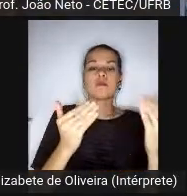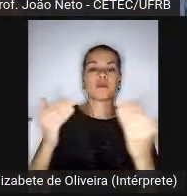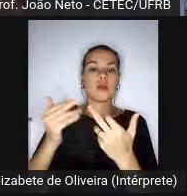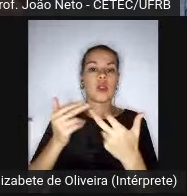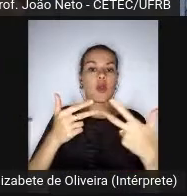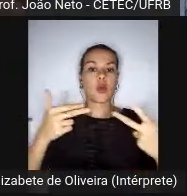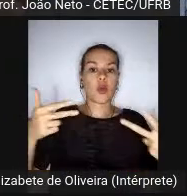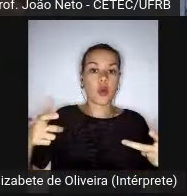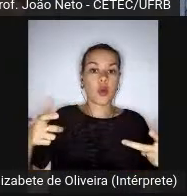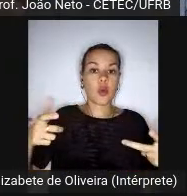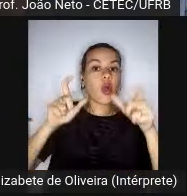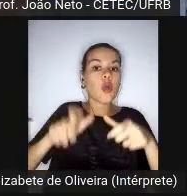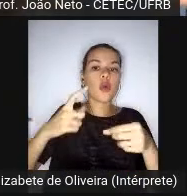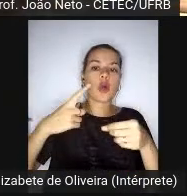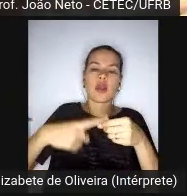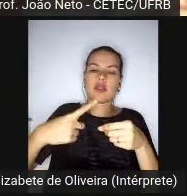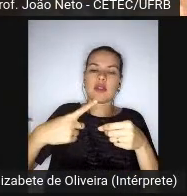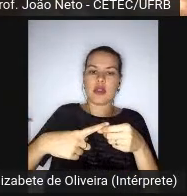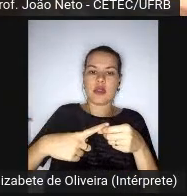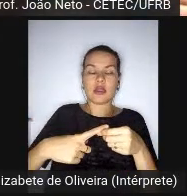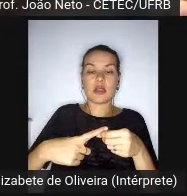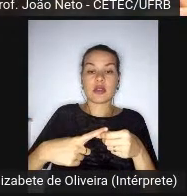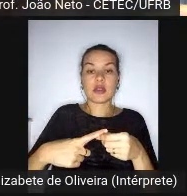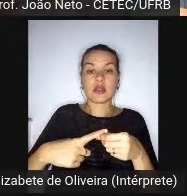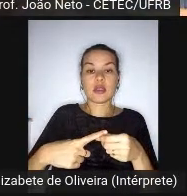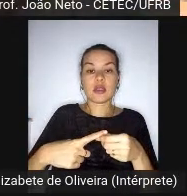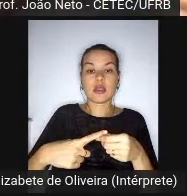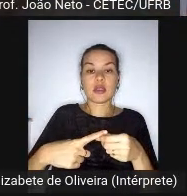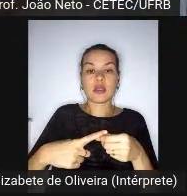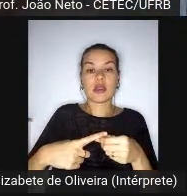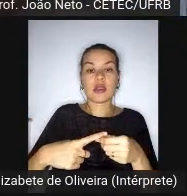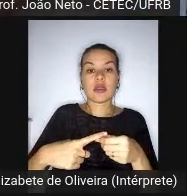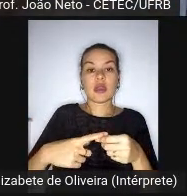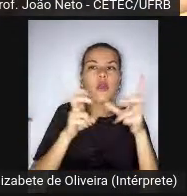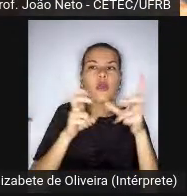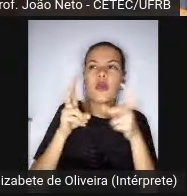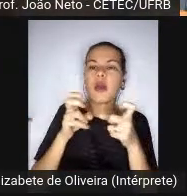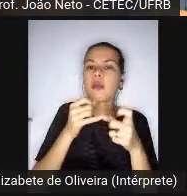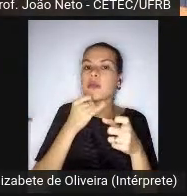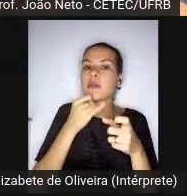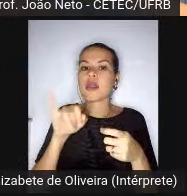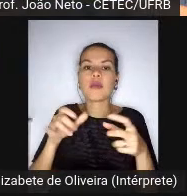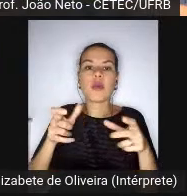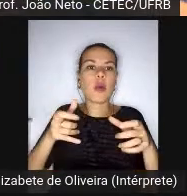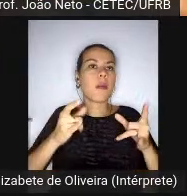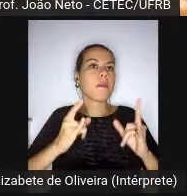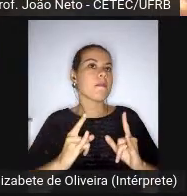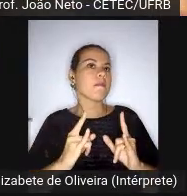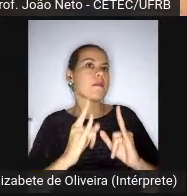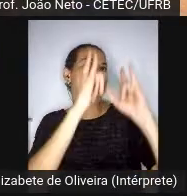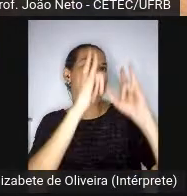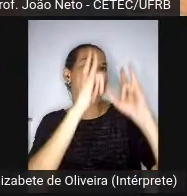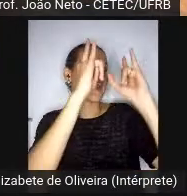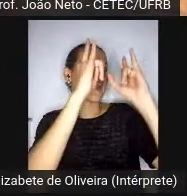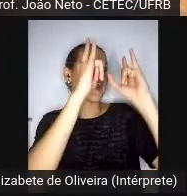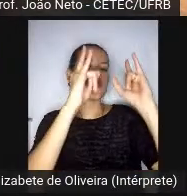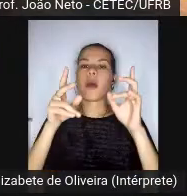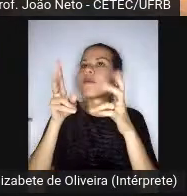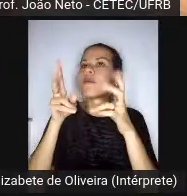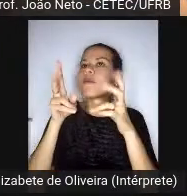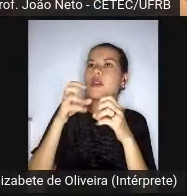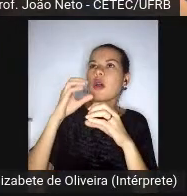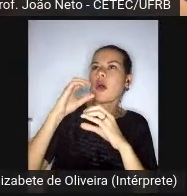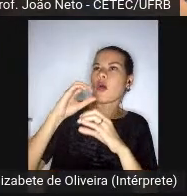estão no espaço urbano e consegue interagir por exemplo com prédio consegue interagir com os semáforos então uma pessoa